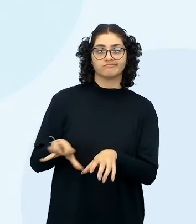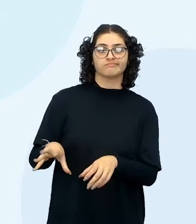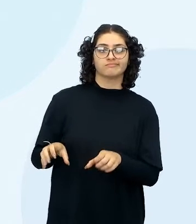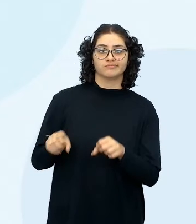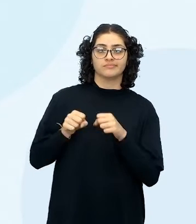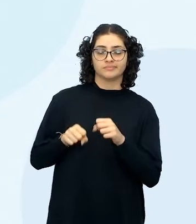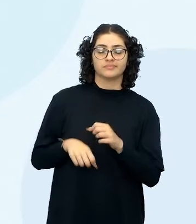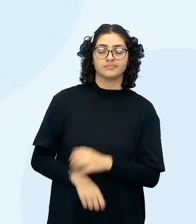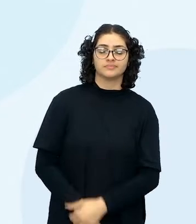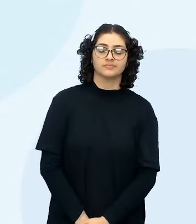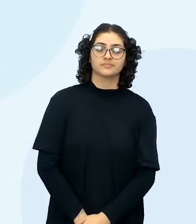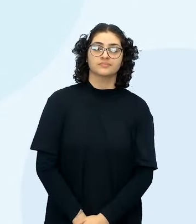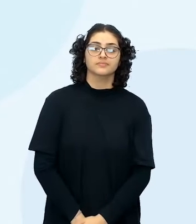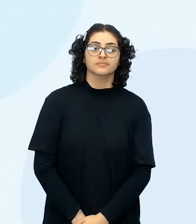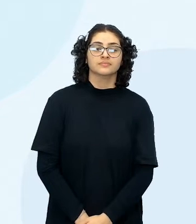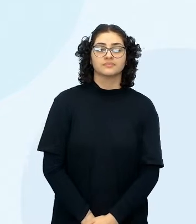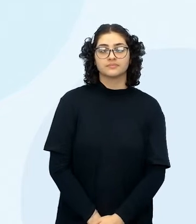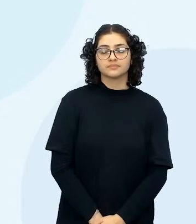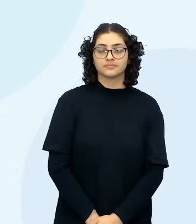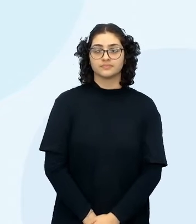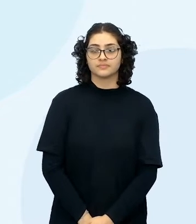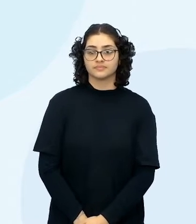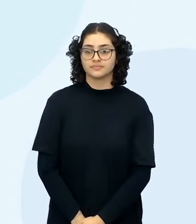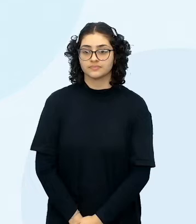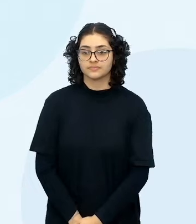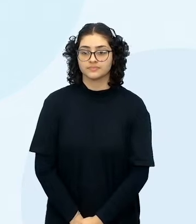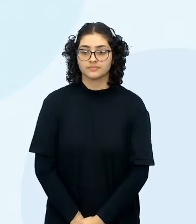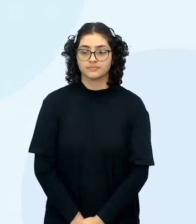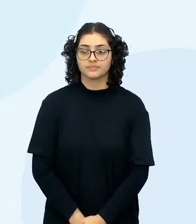relação onde eu tenho, então, essa